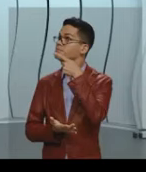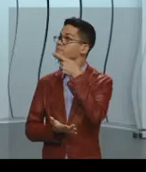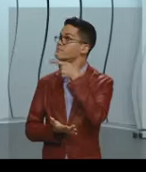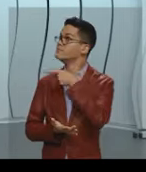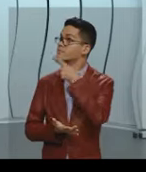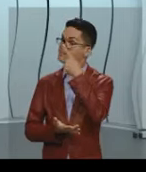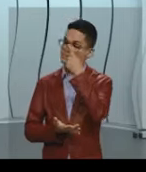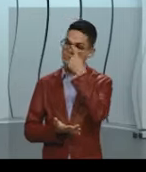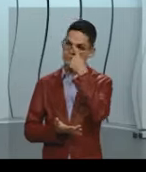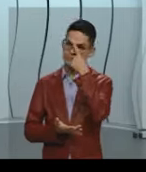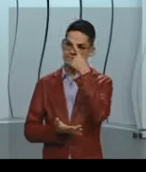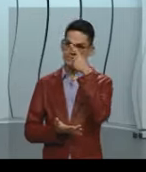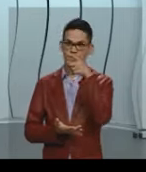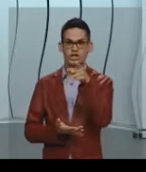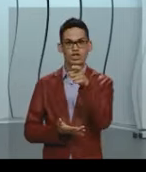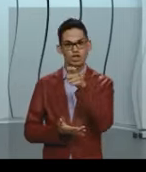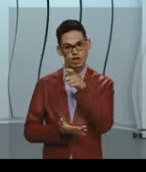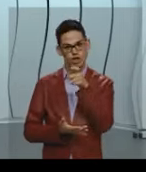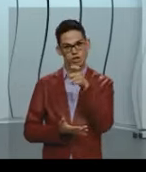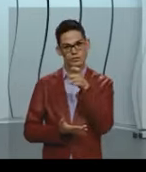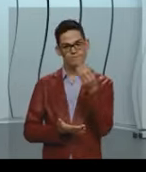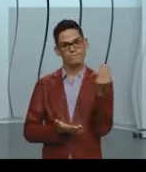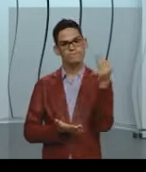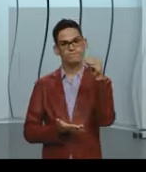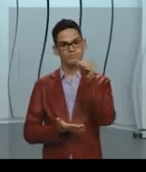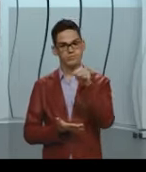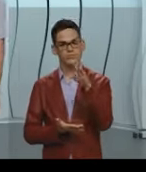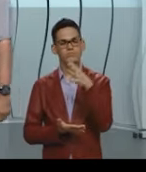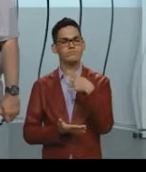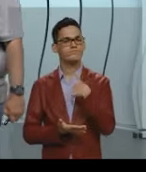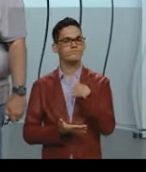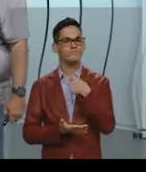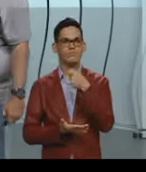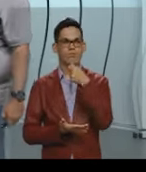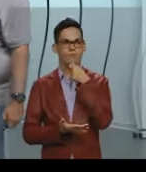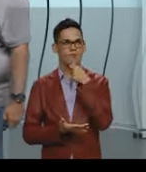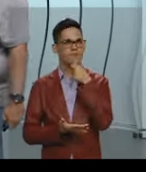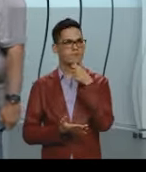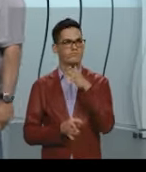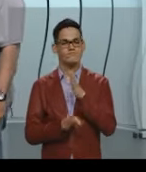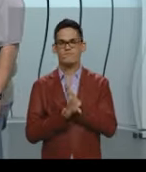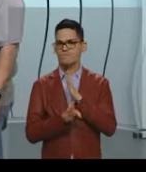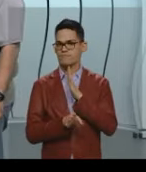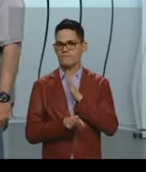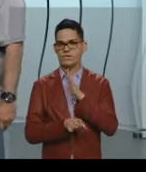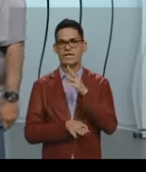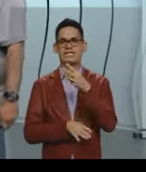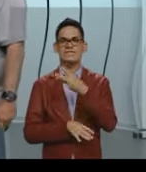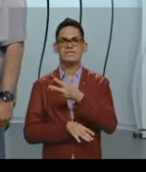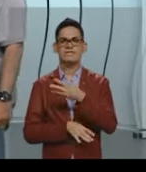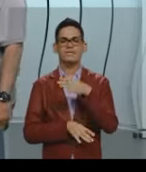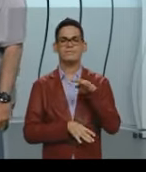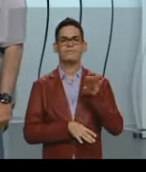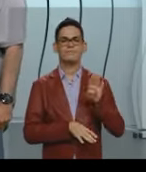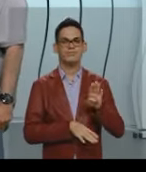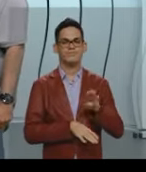caso eu coloquei como X, que a gente não sabe, que é o número de alunos da turma terceiro D.